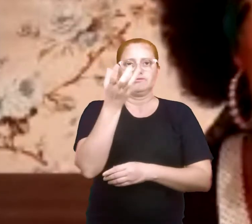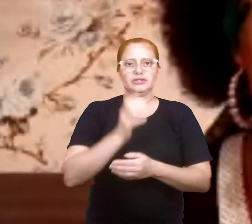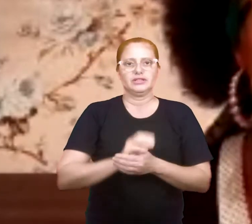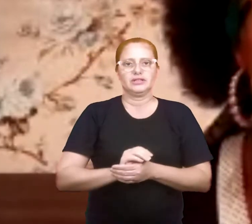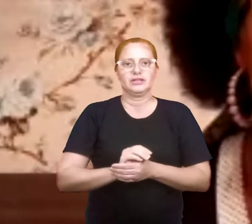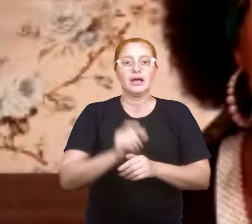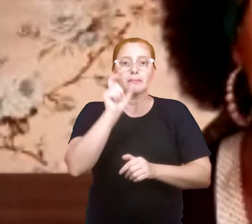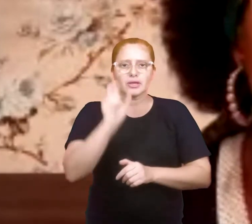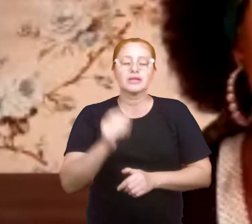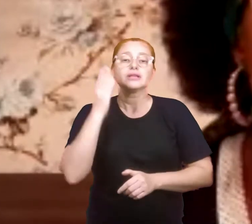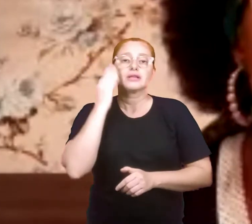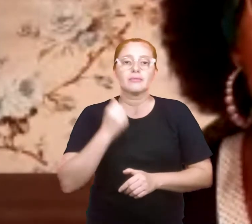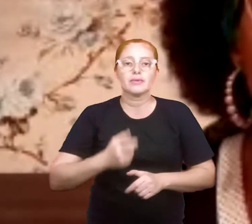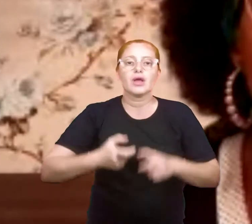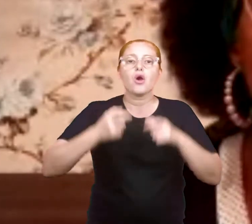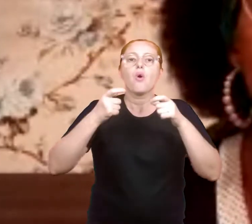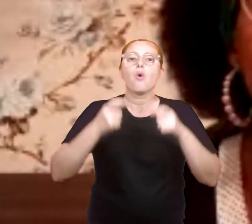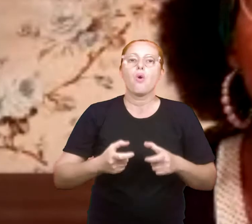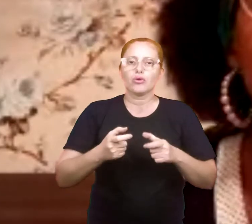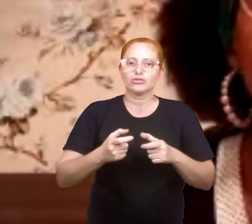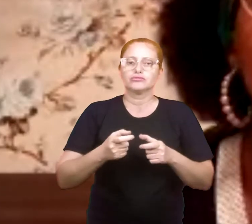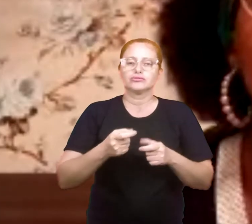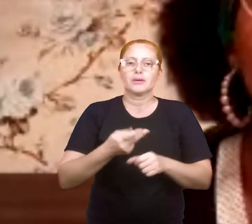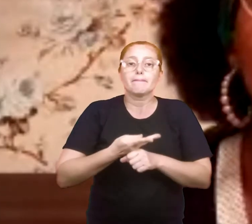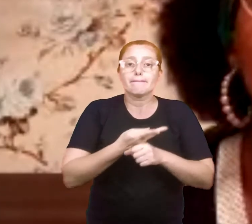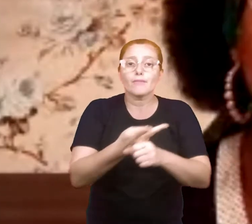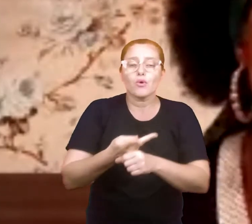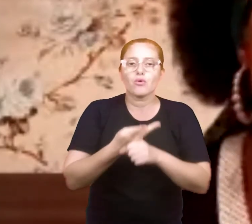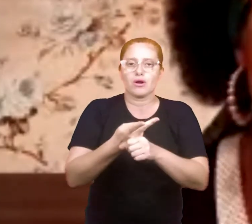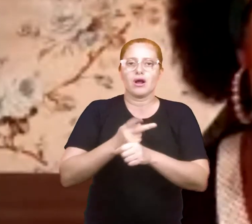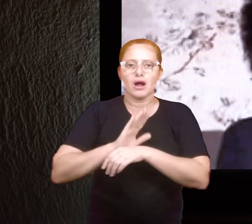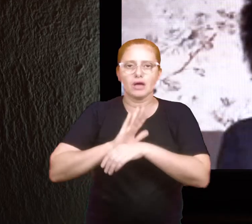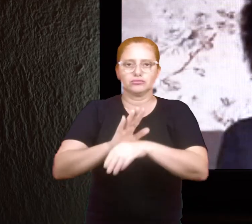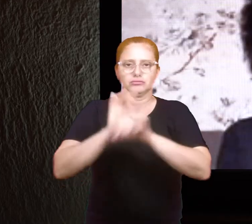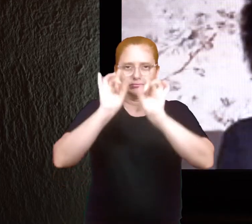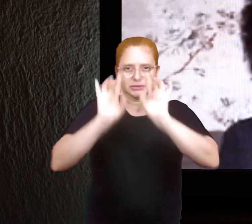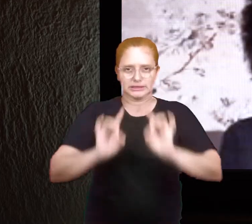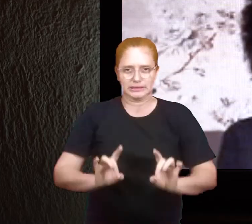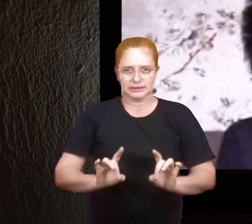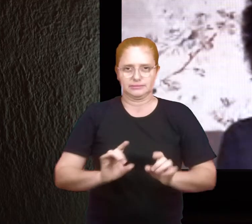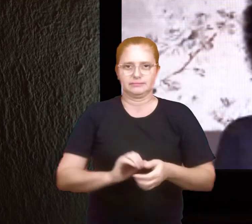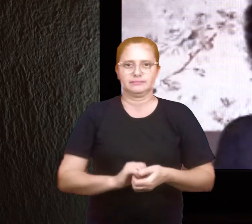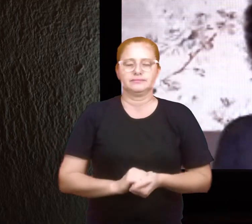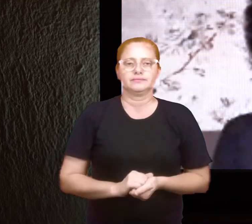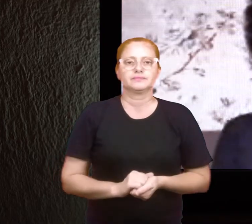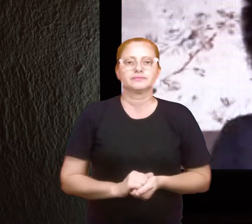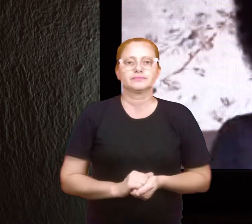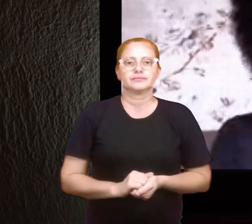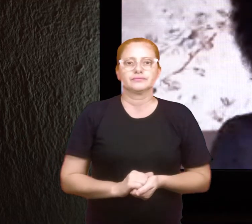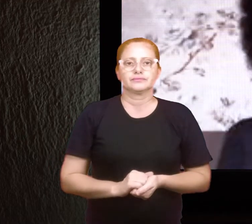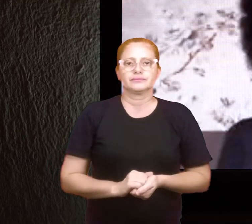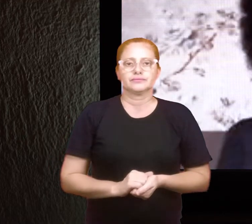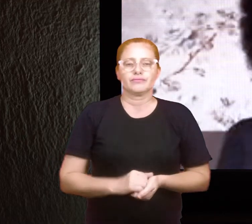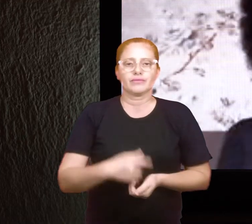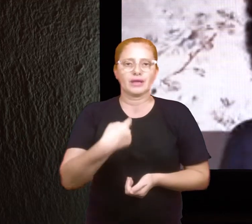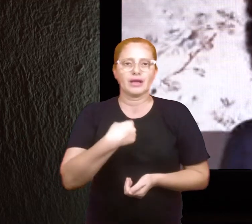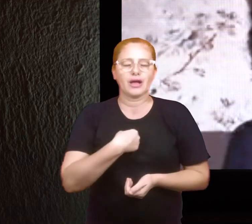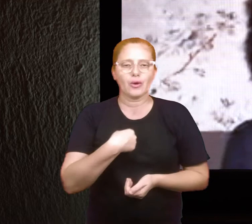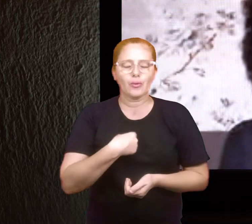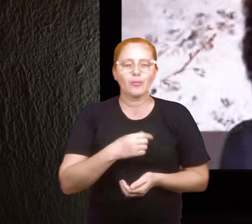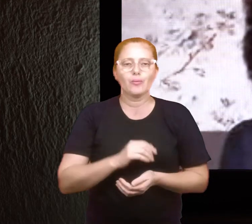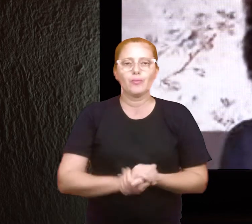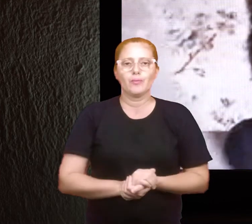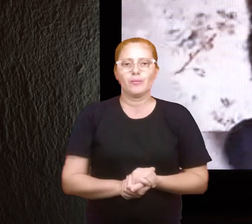onde buscar ajuda especializada. Eu,